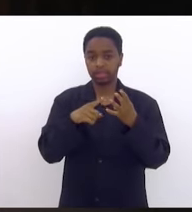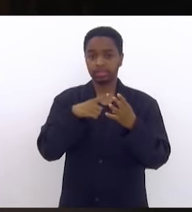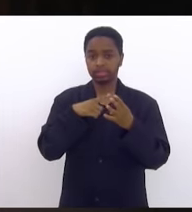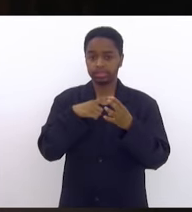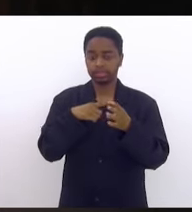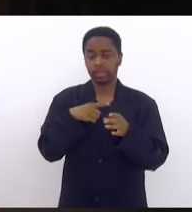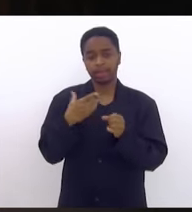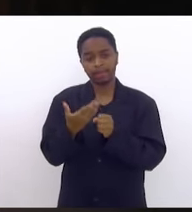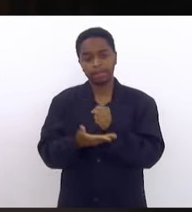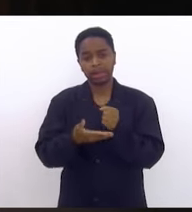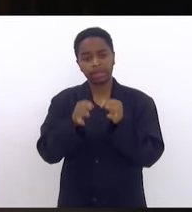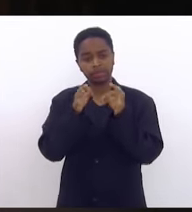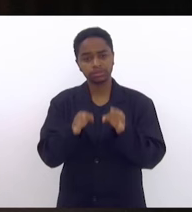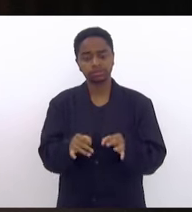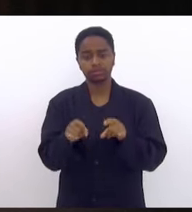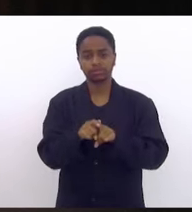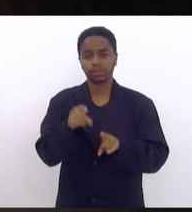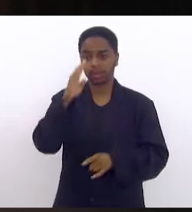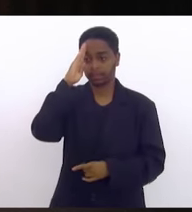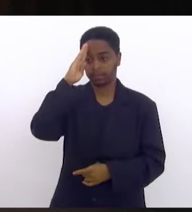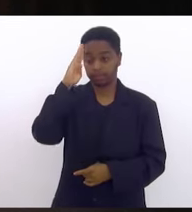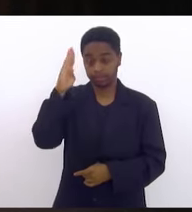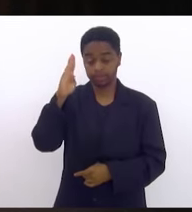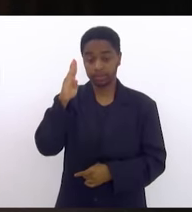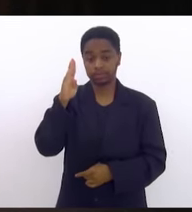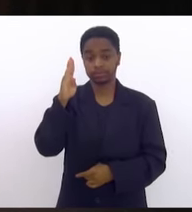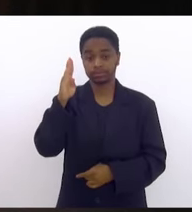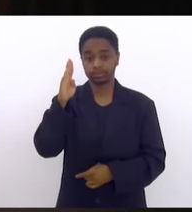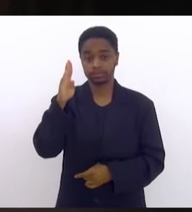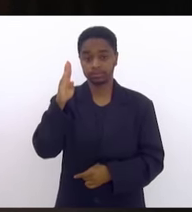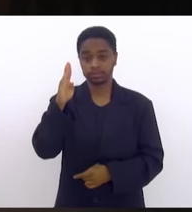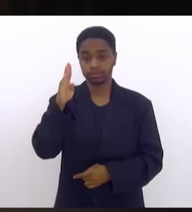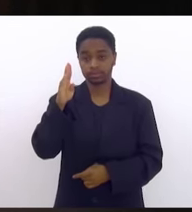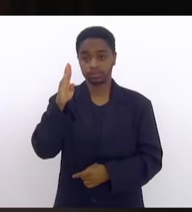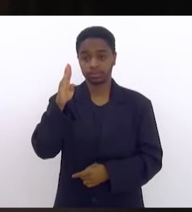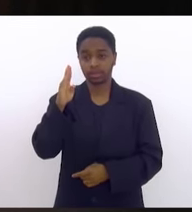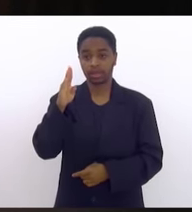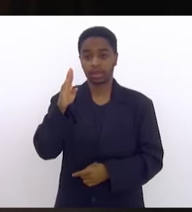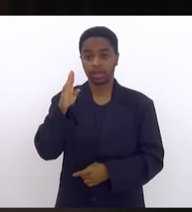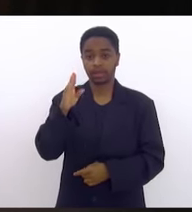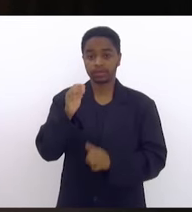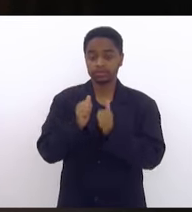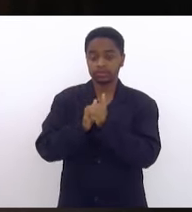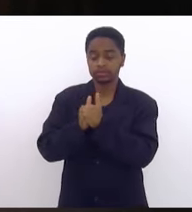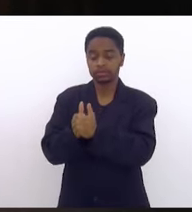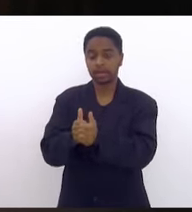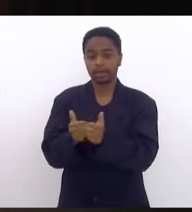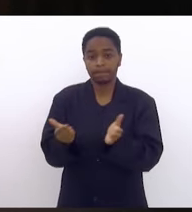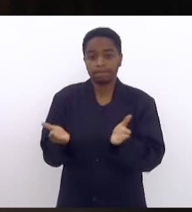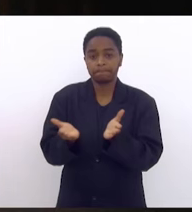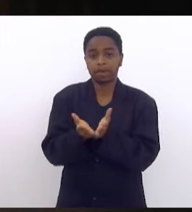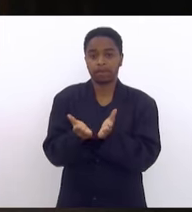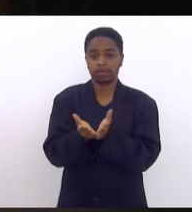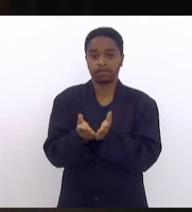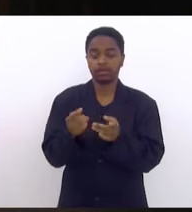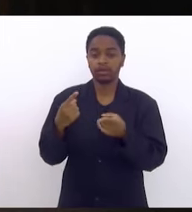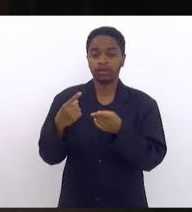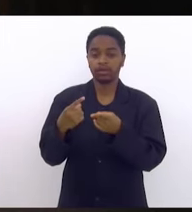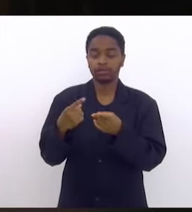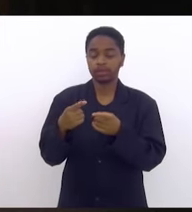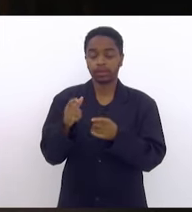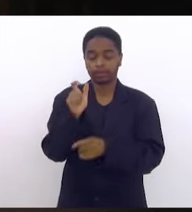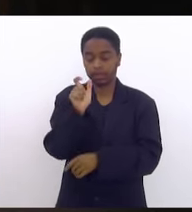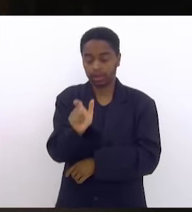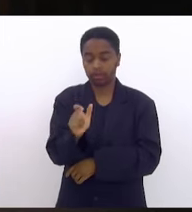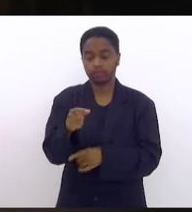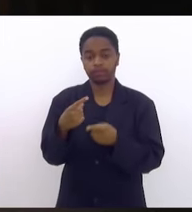e principalmente, um homem que honra a palavra. A palavra é tudo no homem.